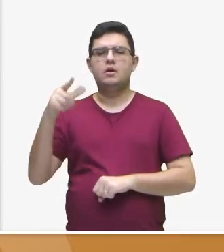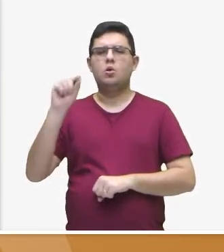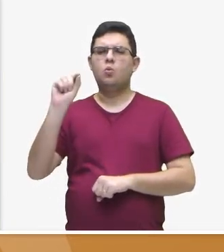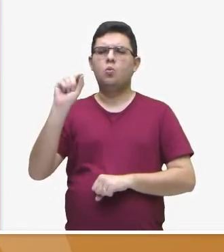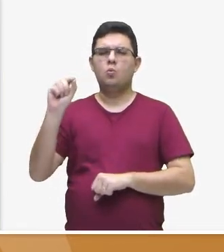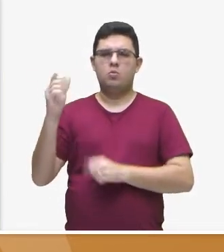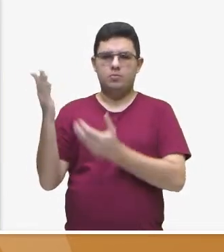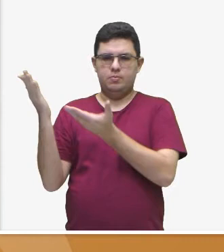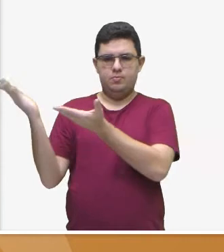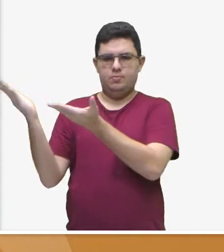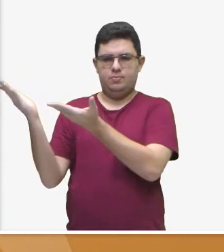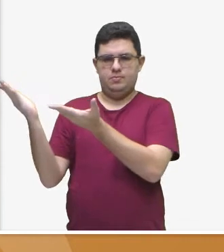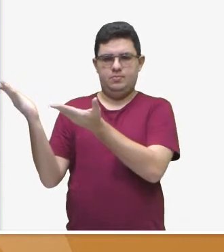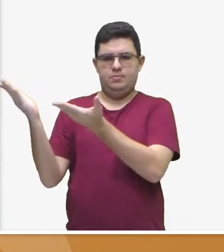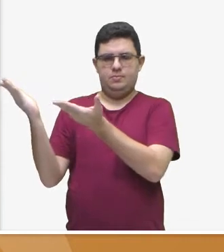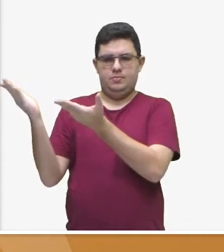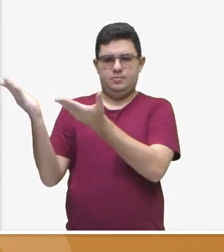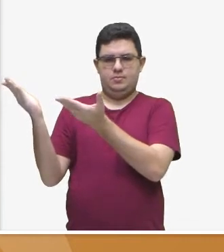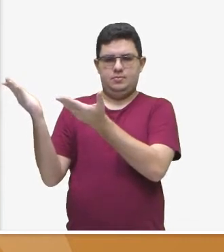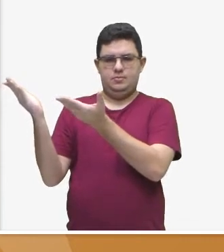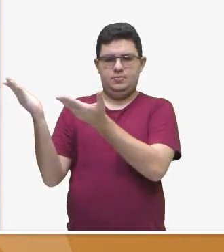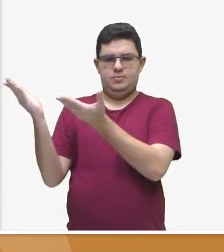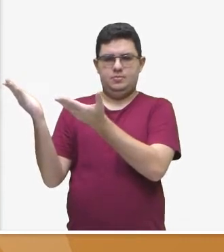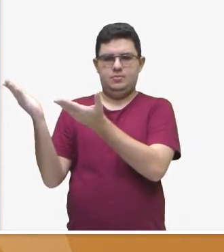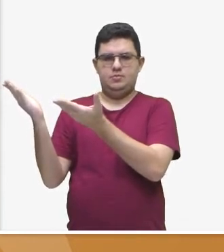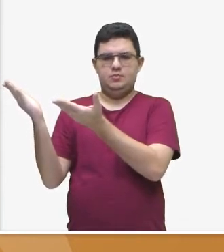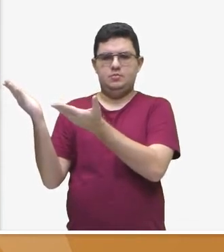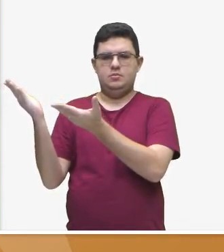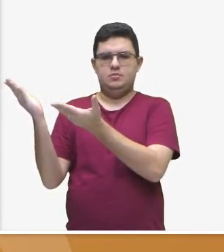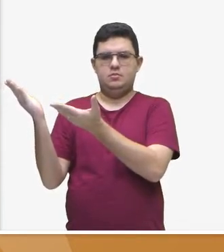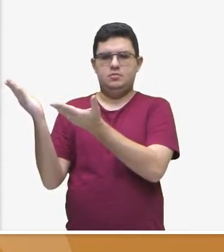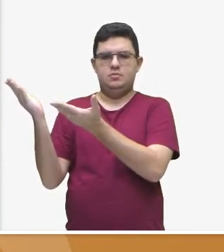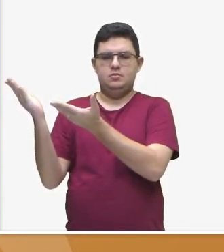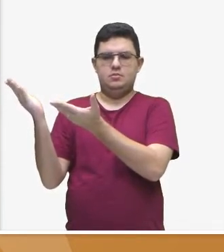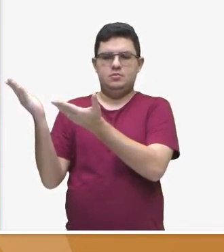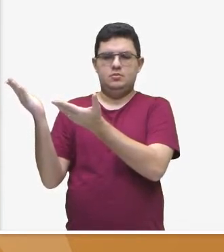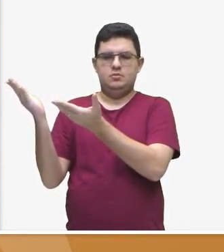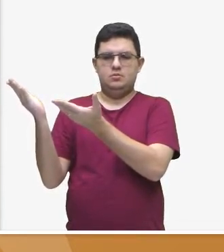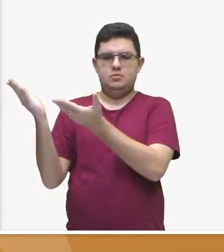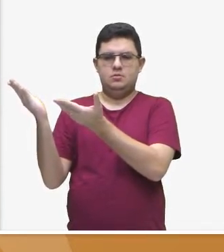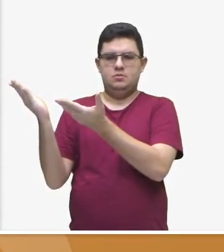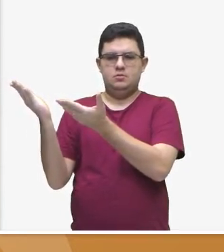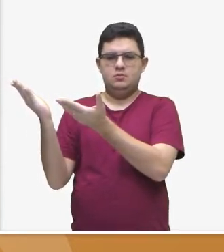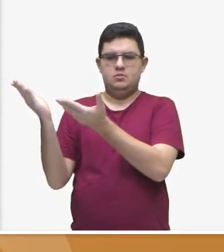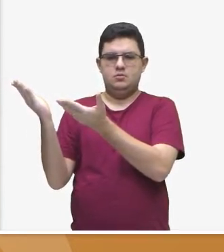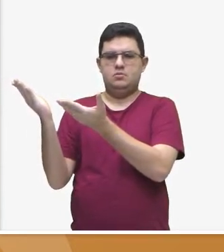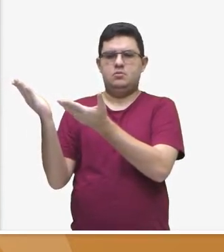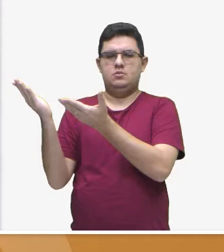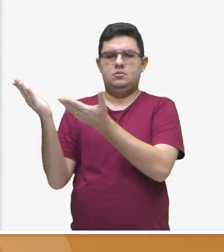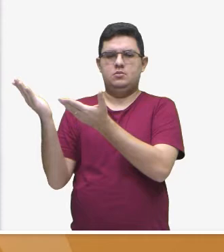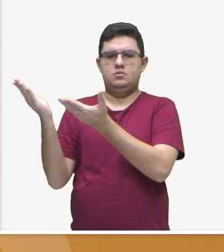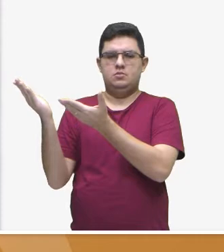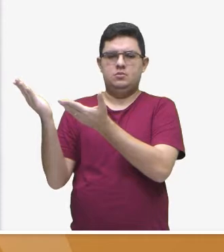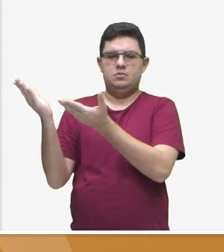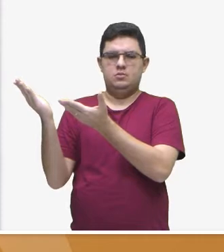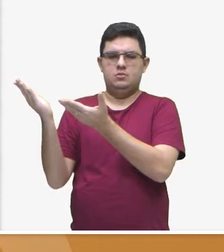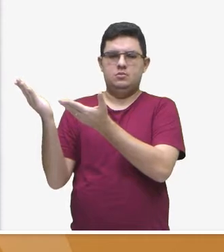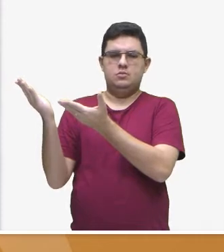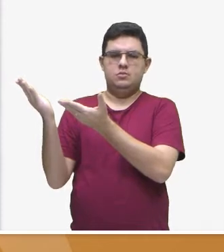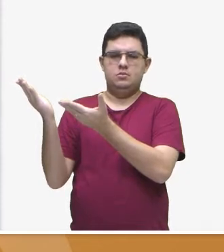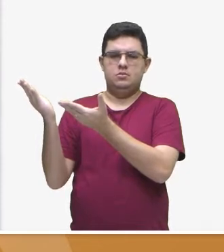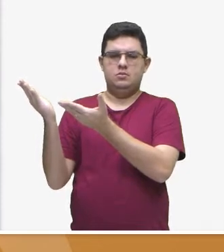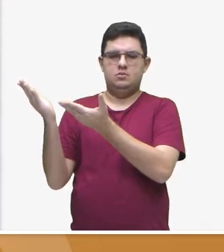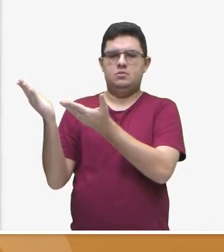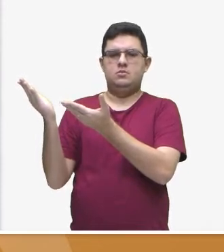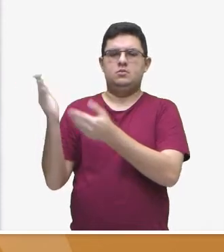Habilidades: analisar as perdas culturais da etnia tupi-guarani. Reconhecer as contribuições indígenas para as